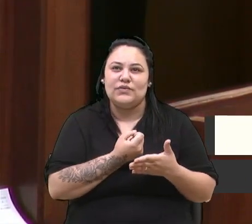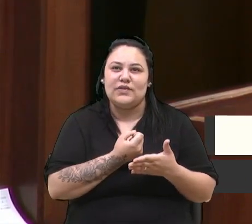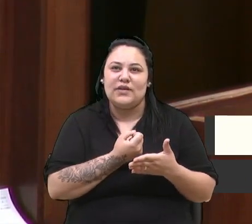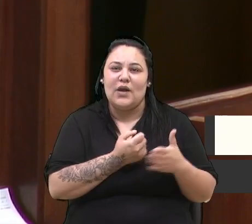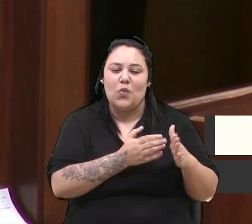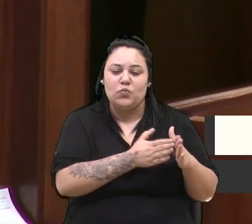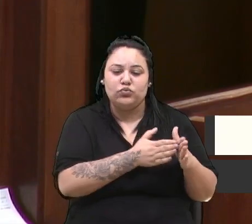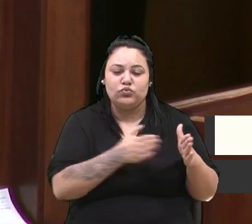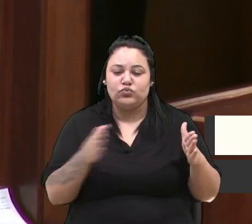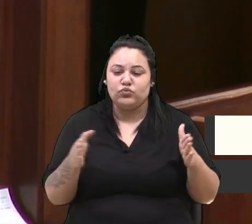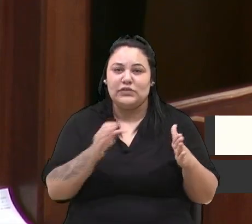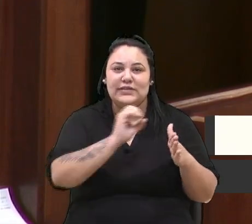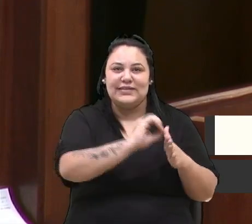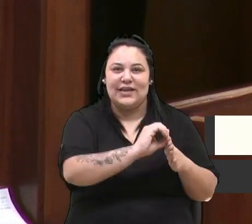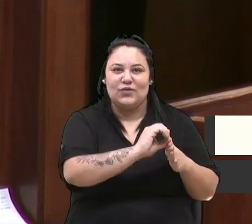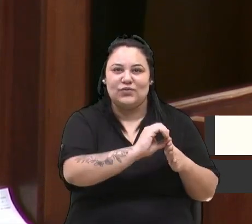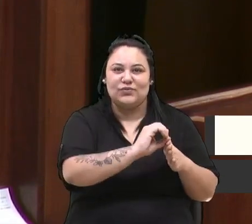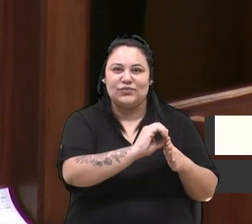cidade.